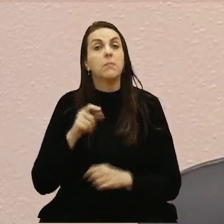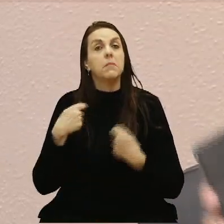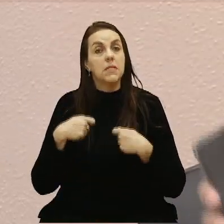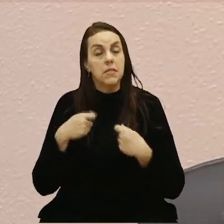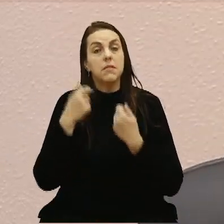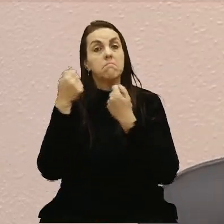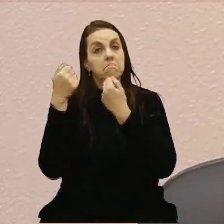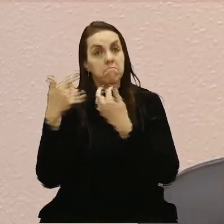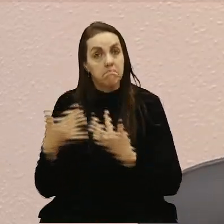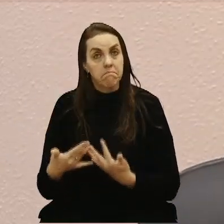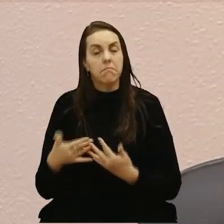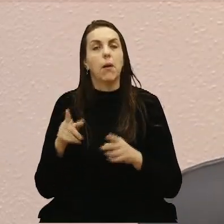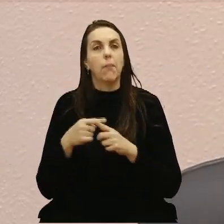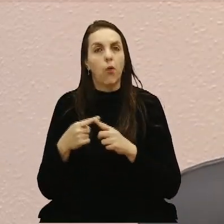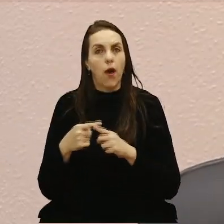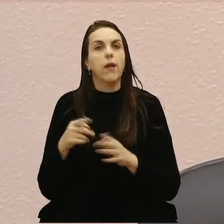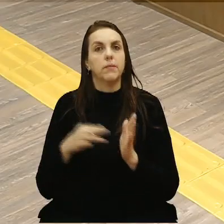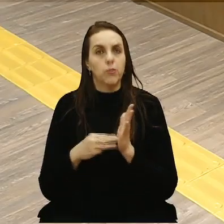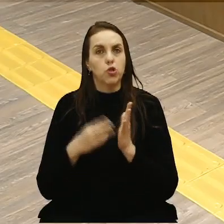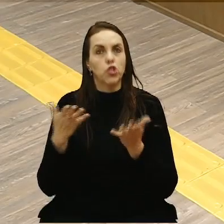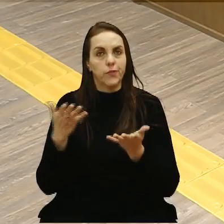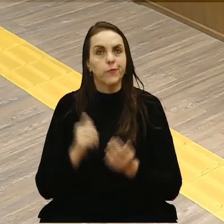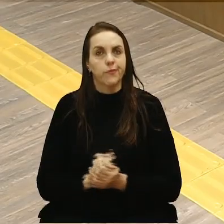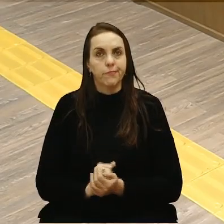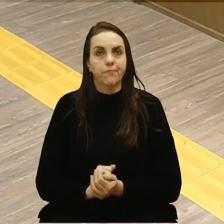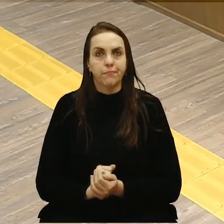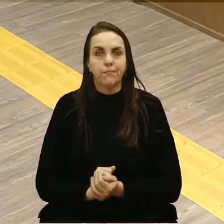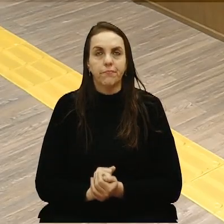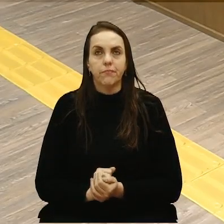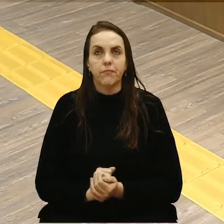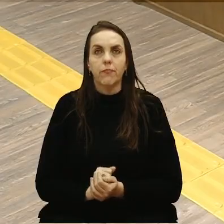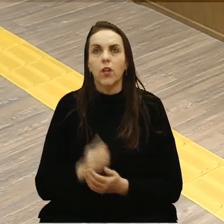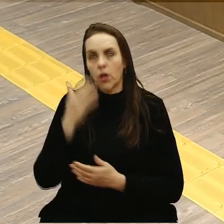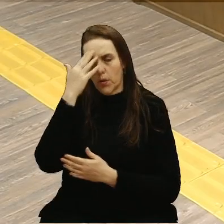esse escárnio. Obrigado, vereadora Andressa Marques. Obrigada, vereador. Vereadora Sandra Boneto.